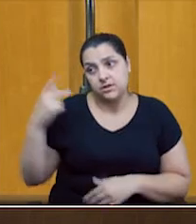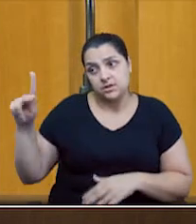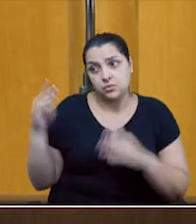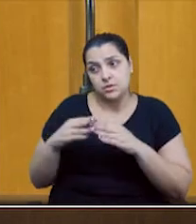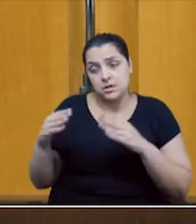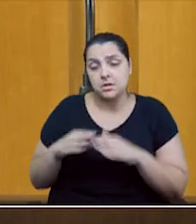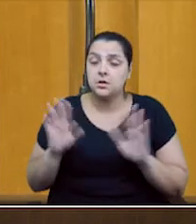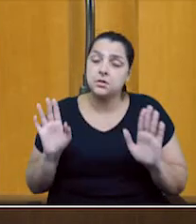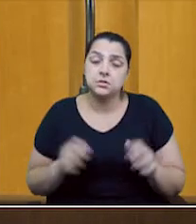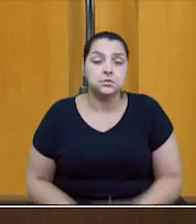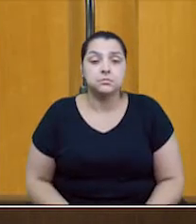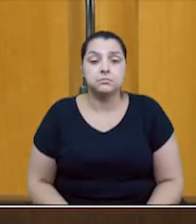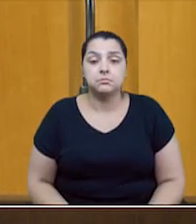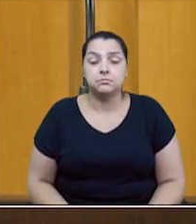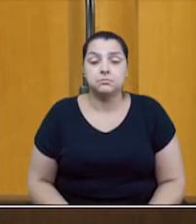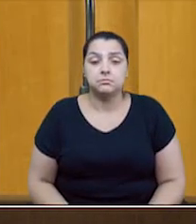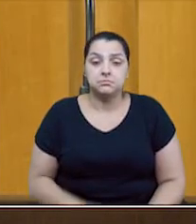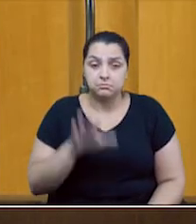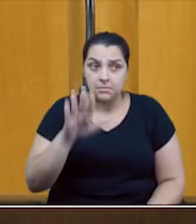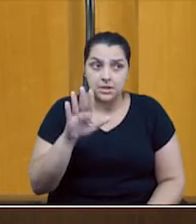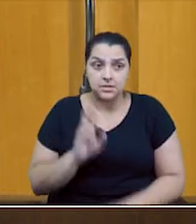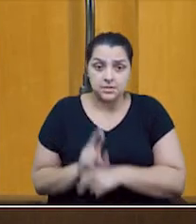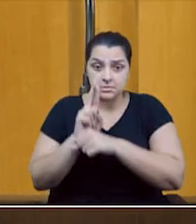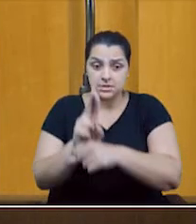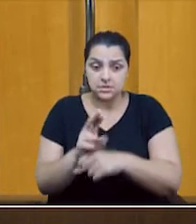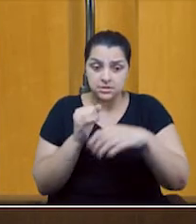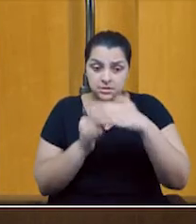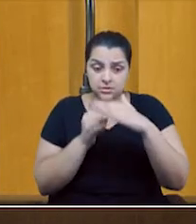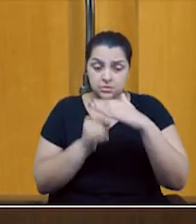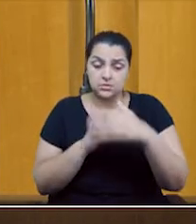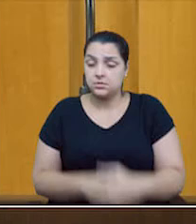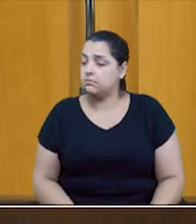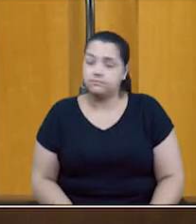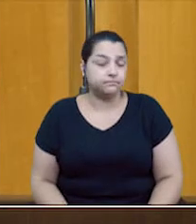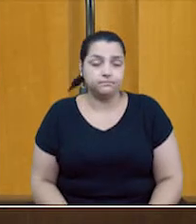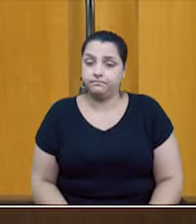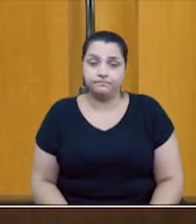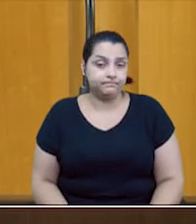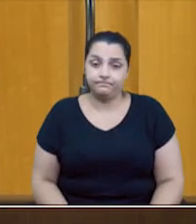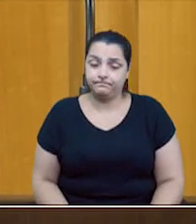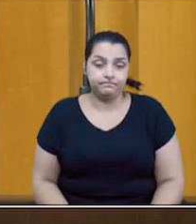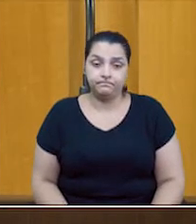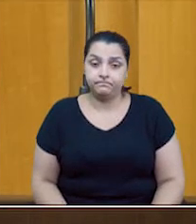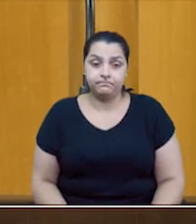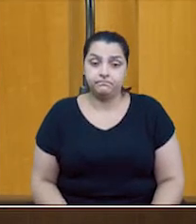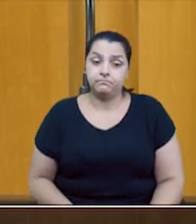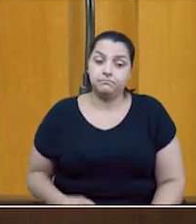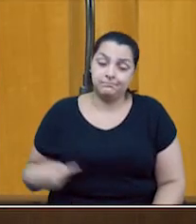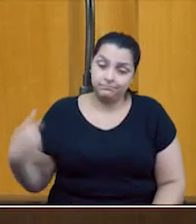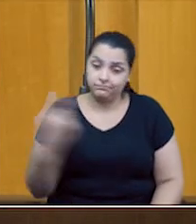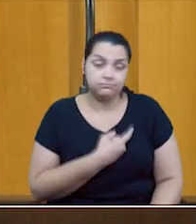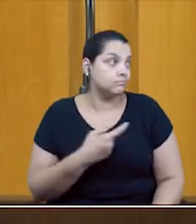Mas em nome de uma instituição, jamais. Nós todos estamos vinculados,